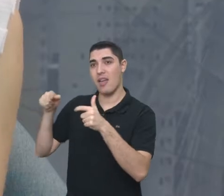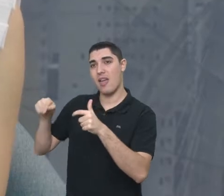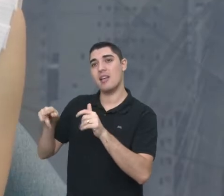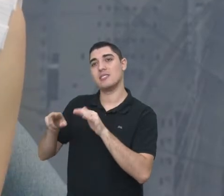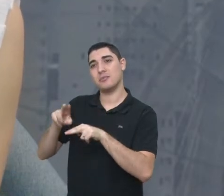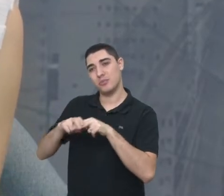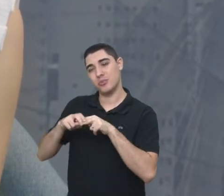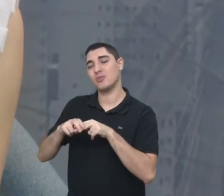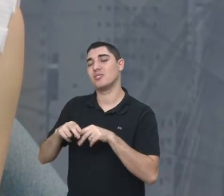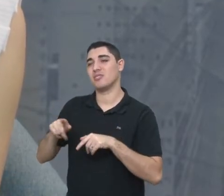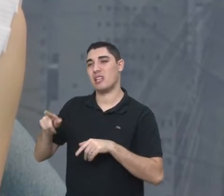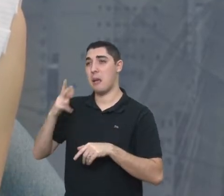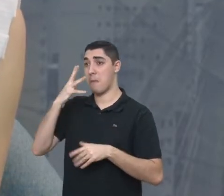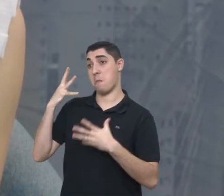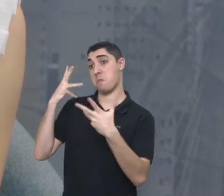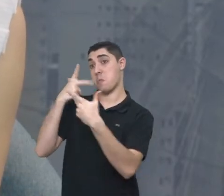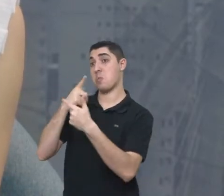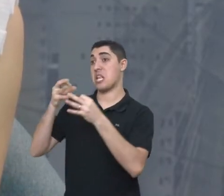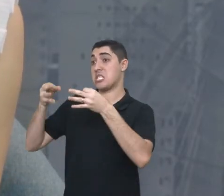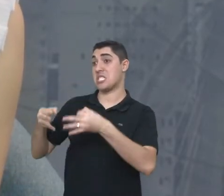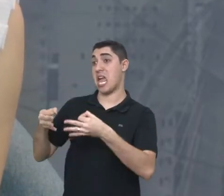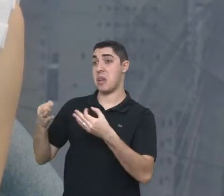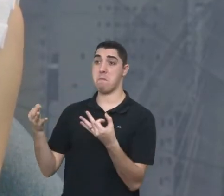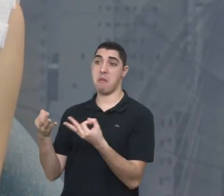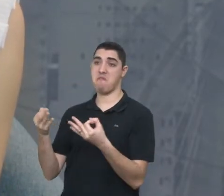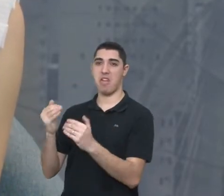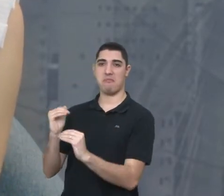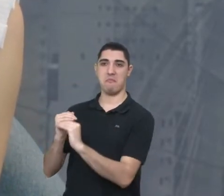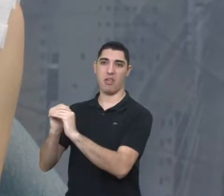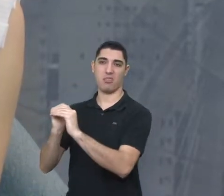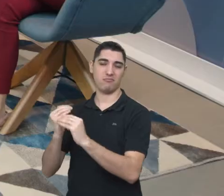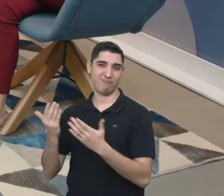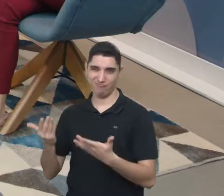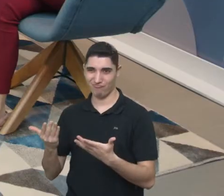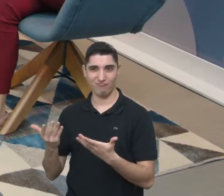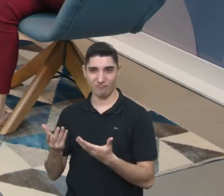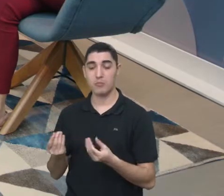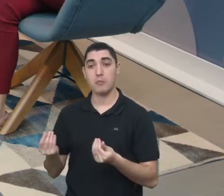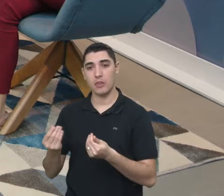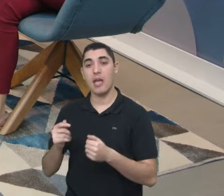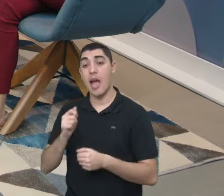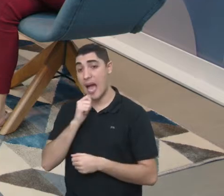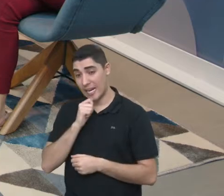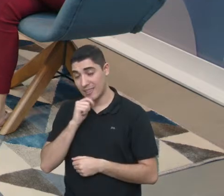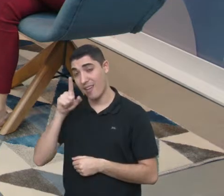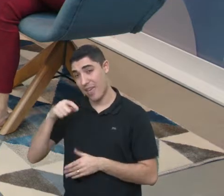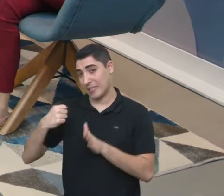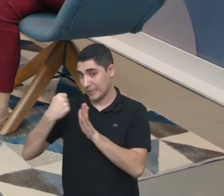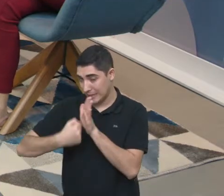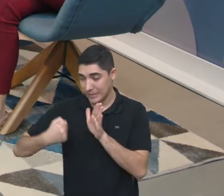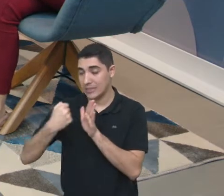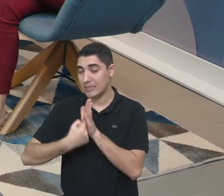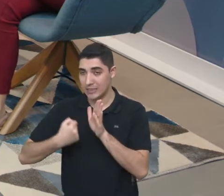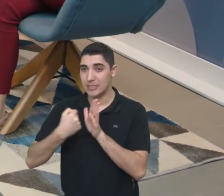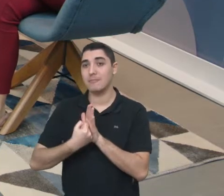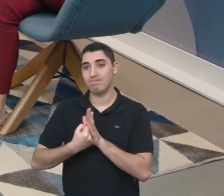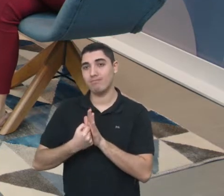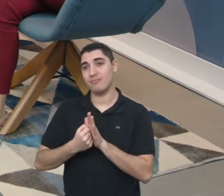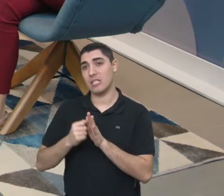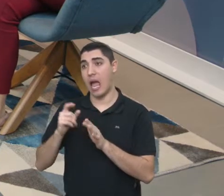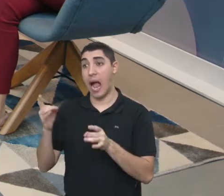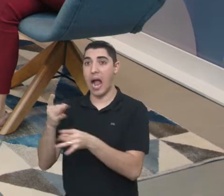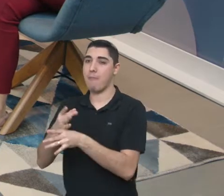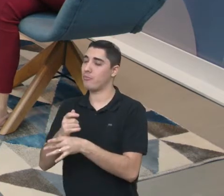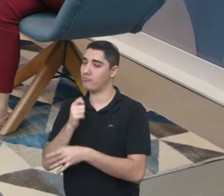esse ambiente tóxico, né? De padrões de beleza. E, enfim, ainda é uma batalha que